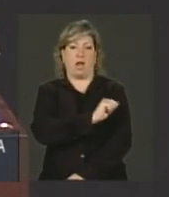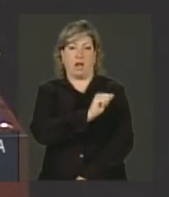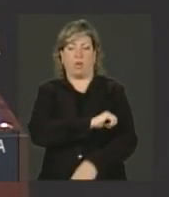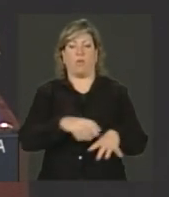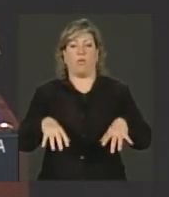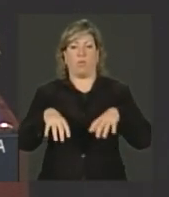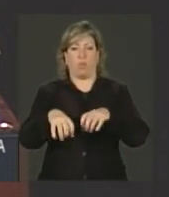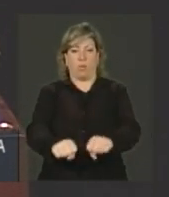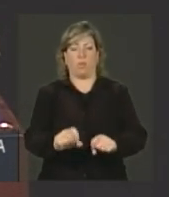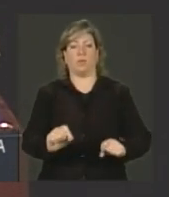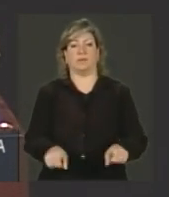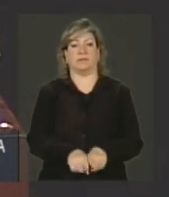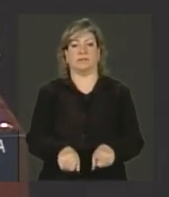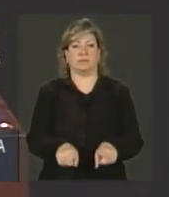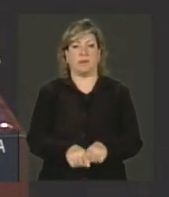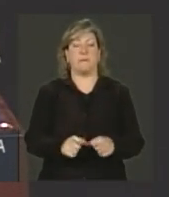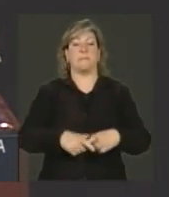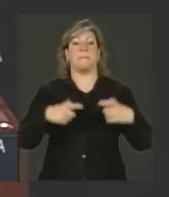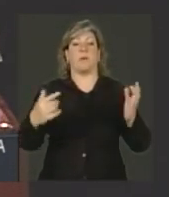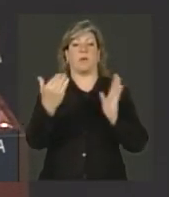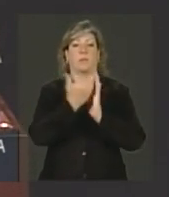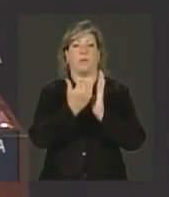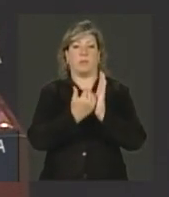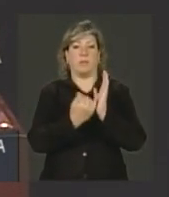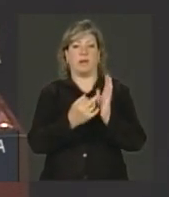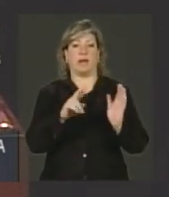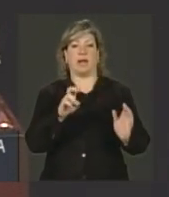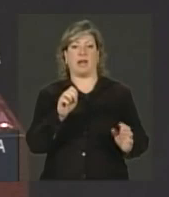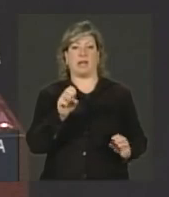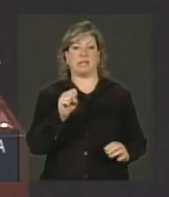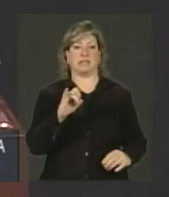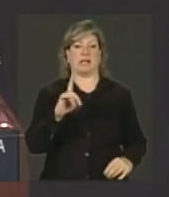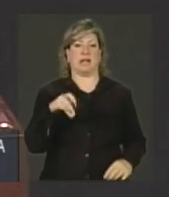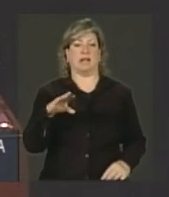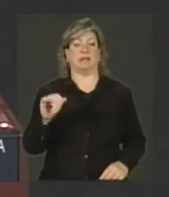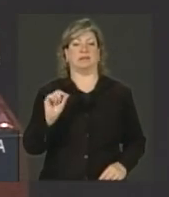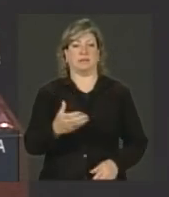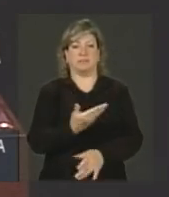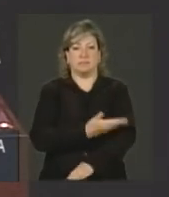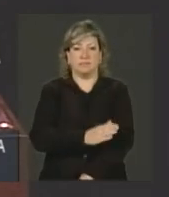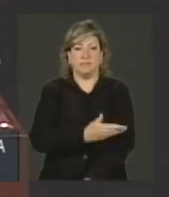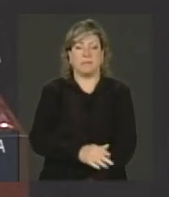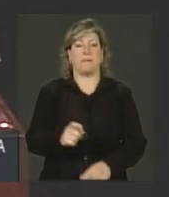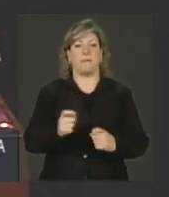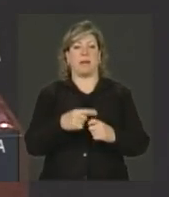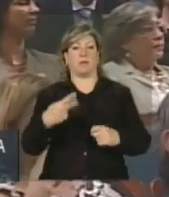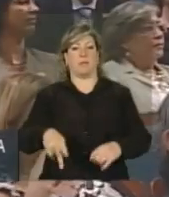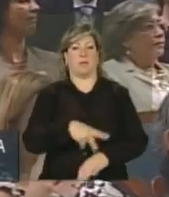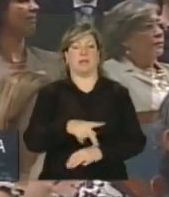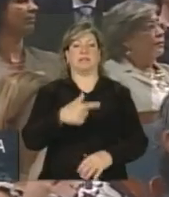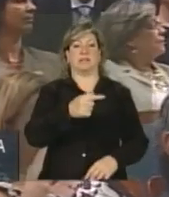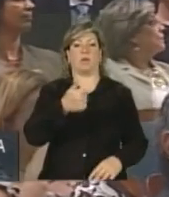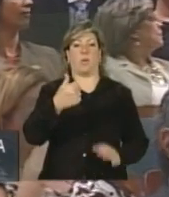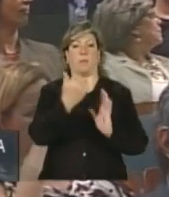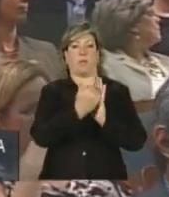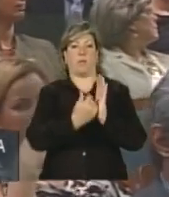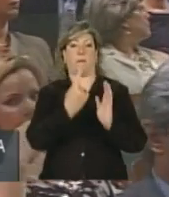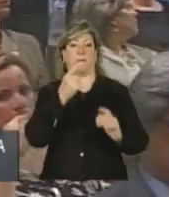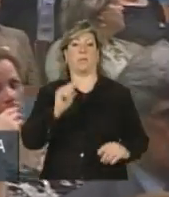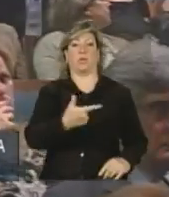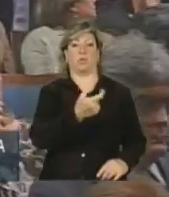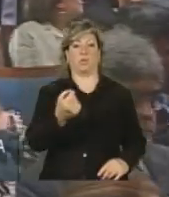graduação e o maior programa de residência médica do país, com 71 programas. 1.200